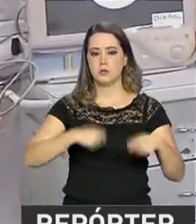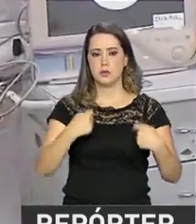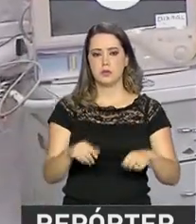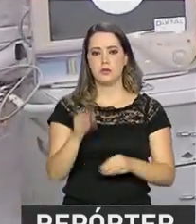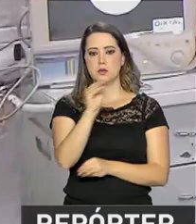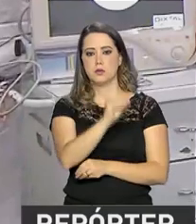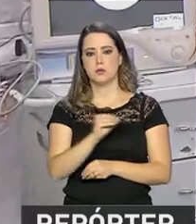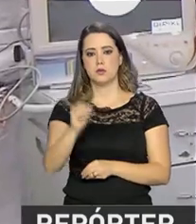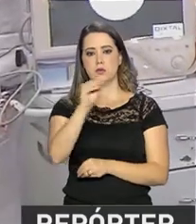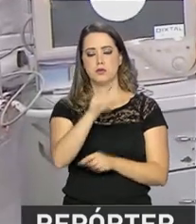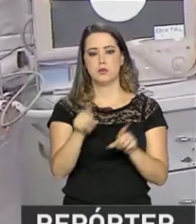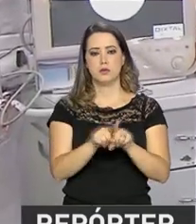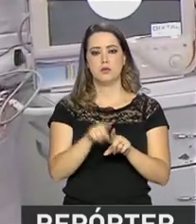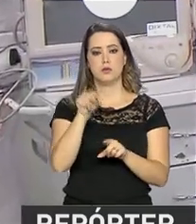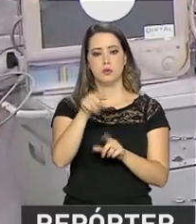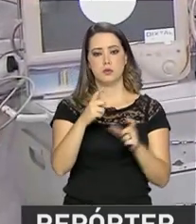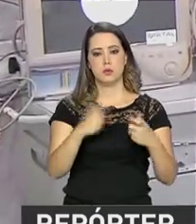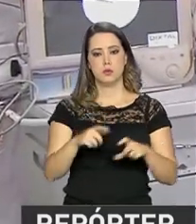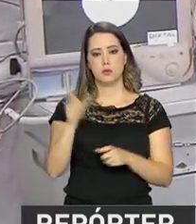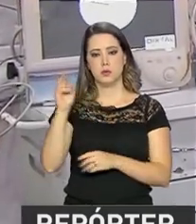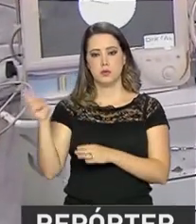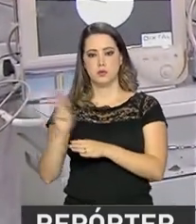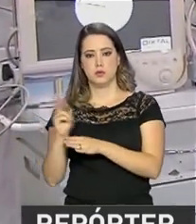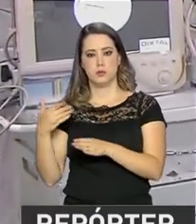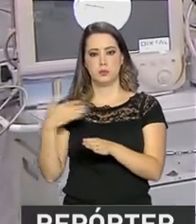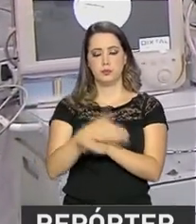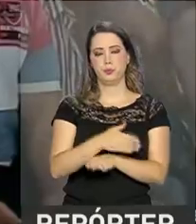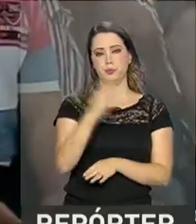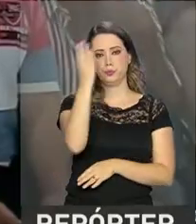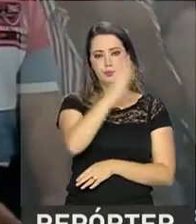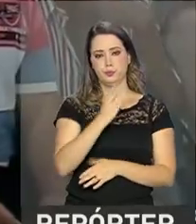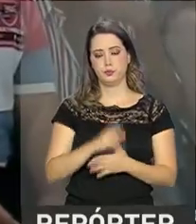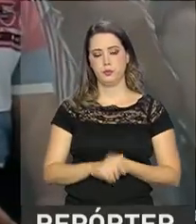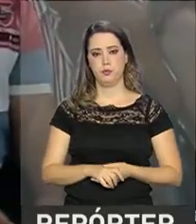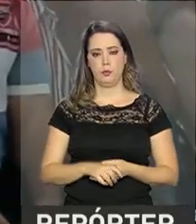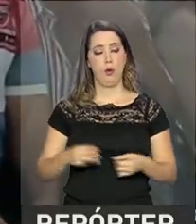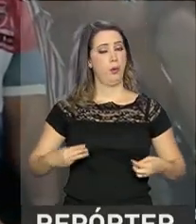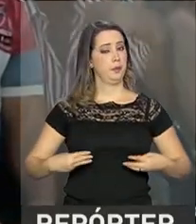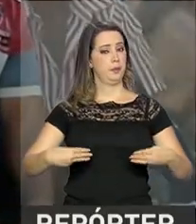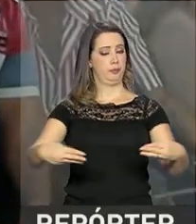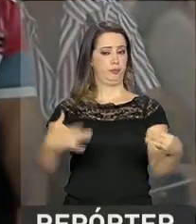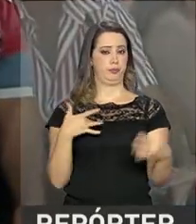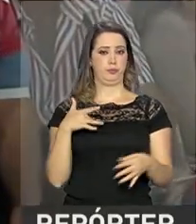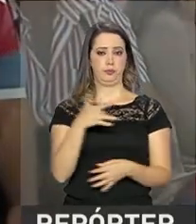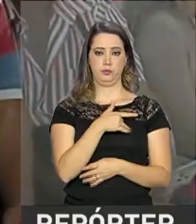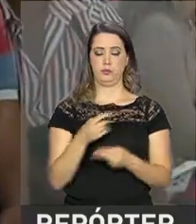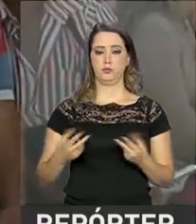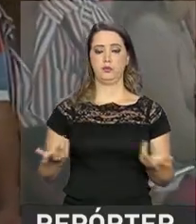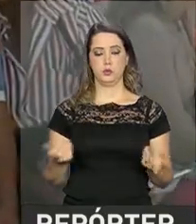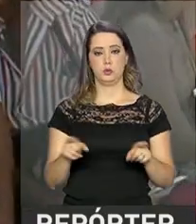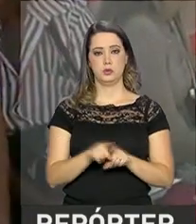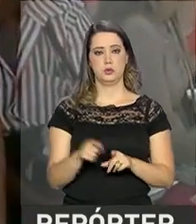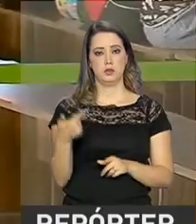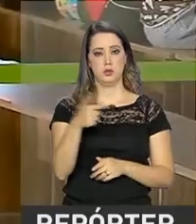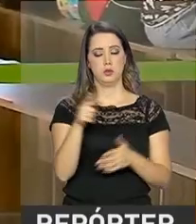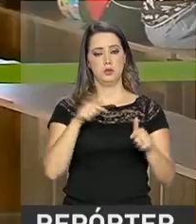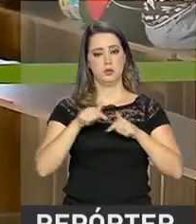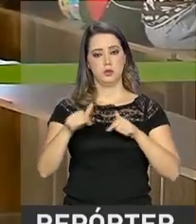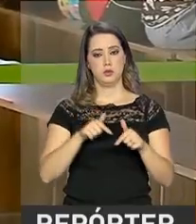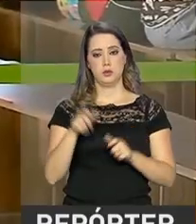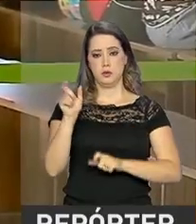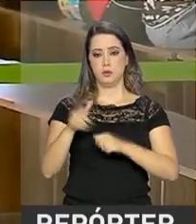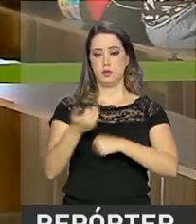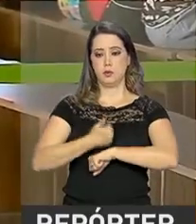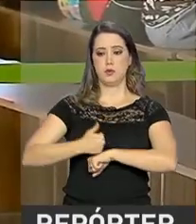para atender esse migrantes que chegam no brasil o ministério da saúde também tem investido em outras ações profissionais